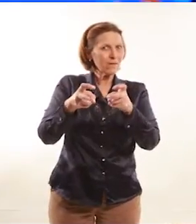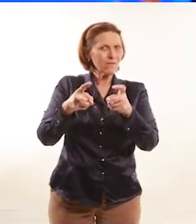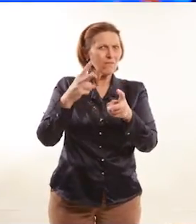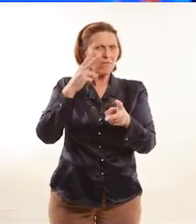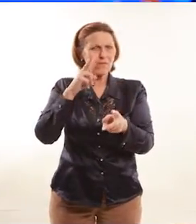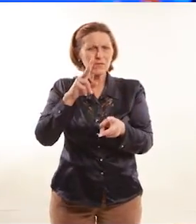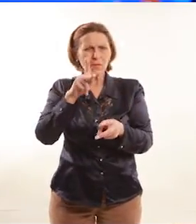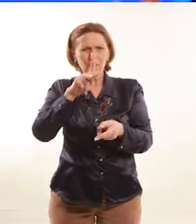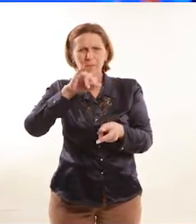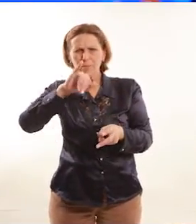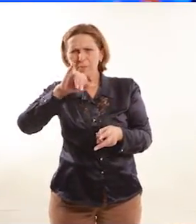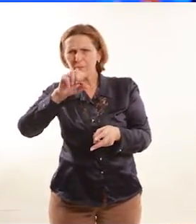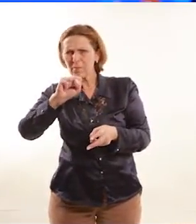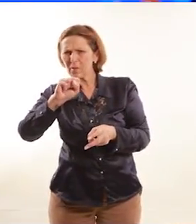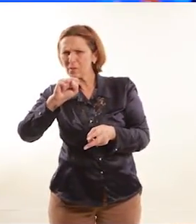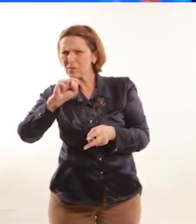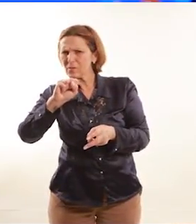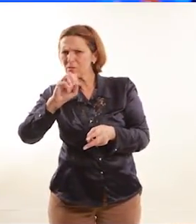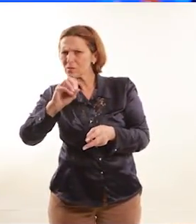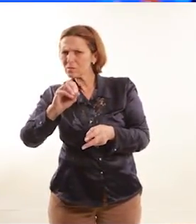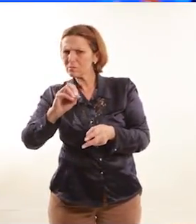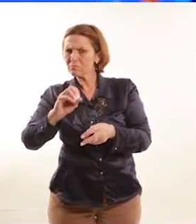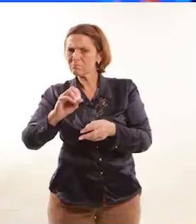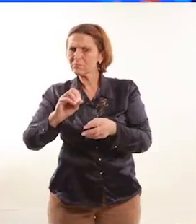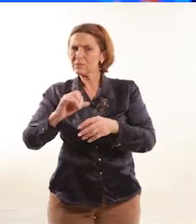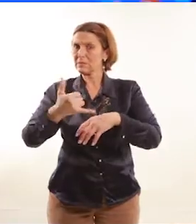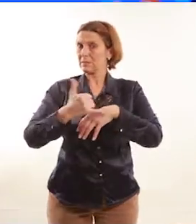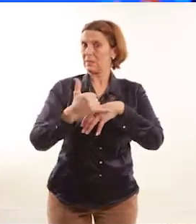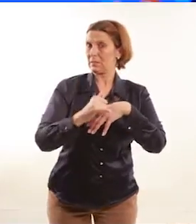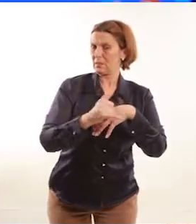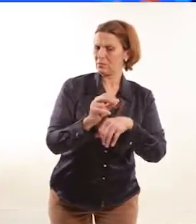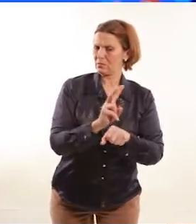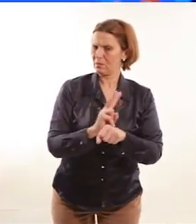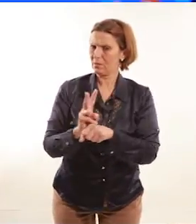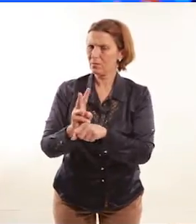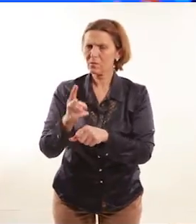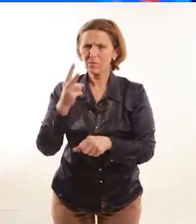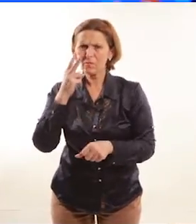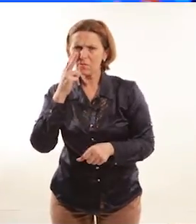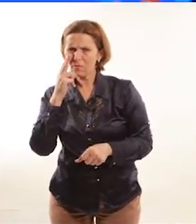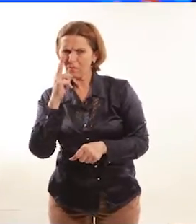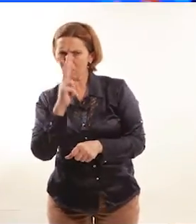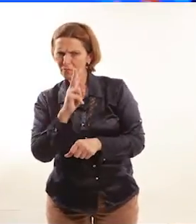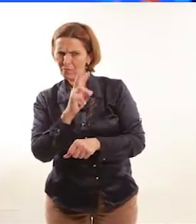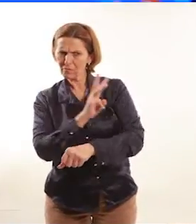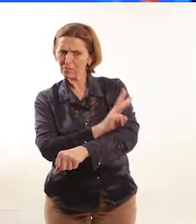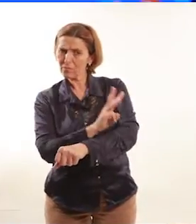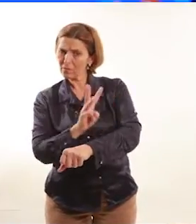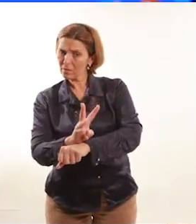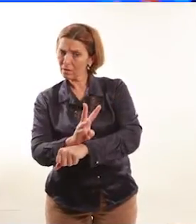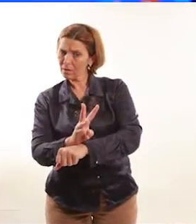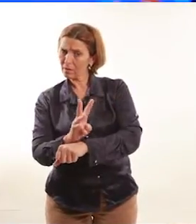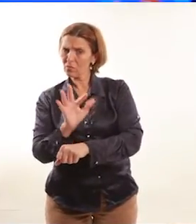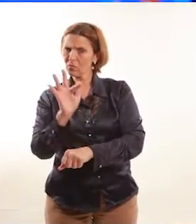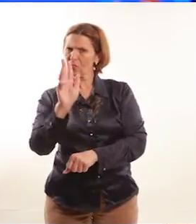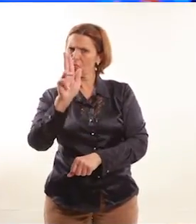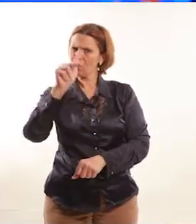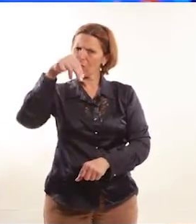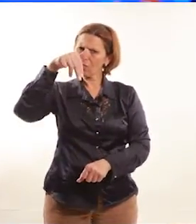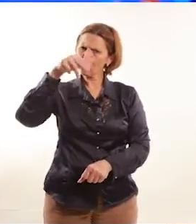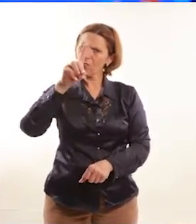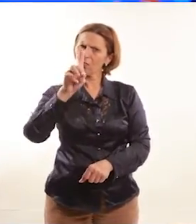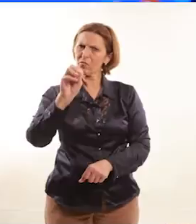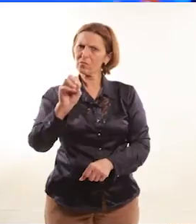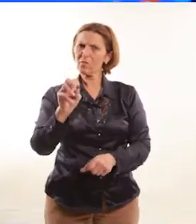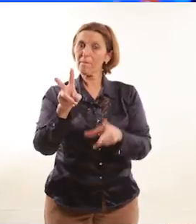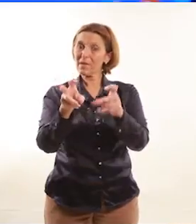piso estruturante e do piso estratégico da vigilância. Até quando vocês forem consultar o site do fundo, vocês podem até